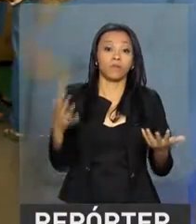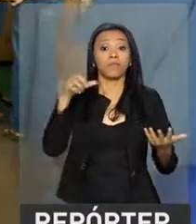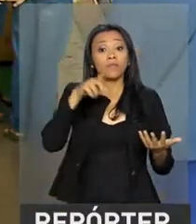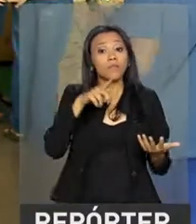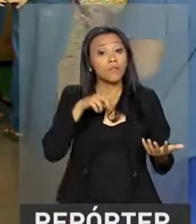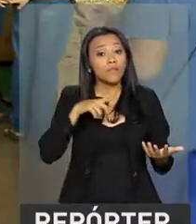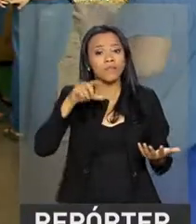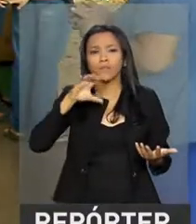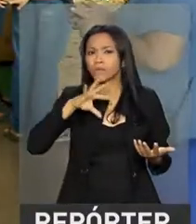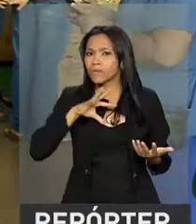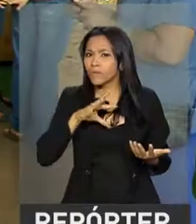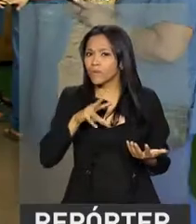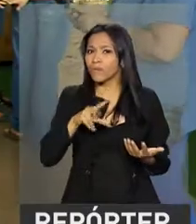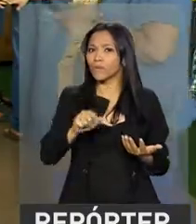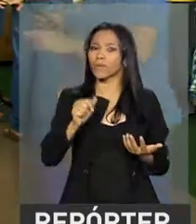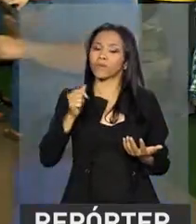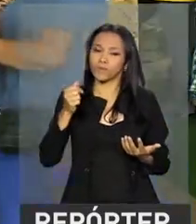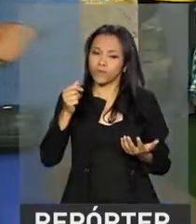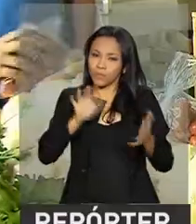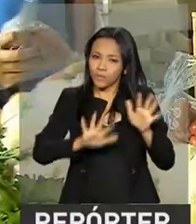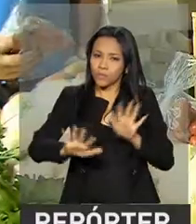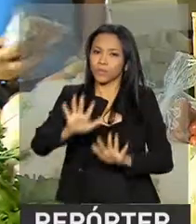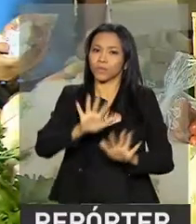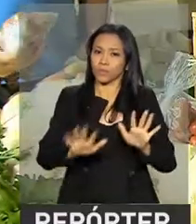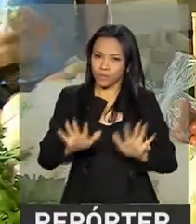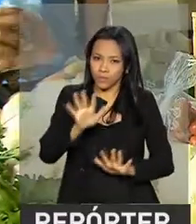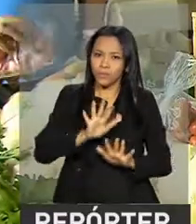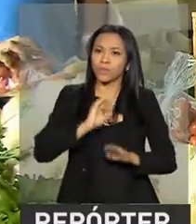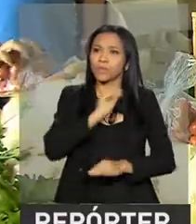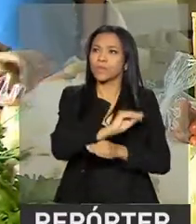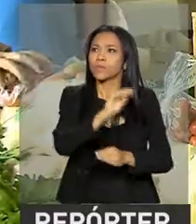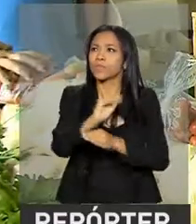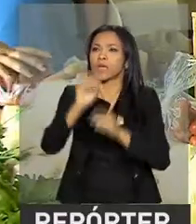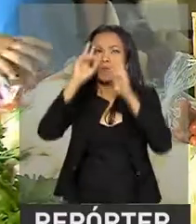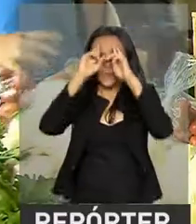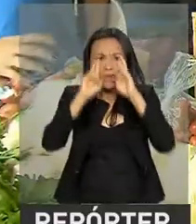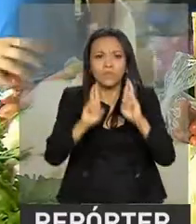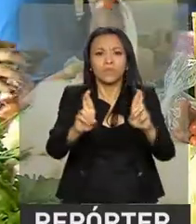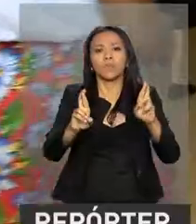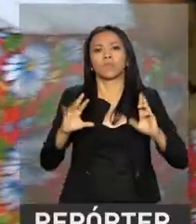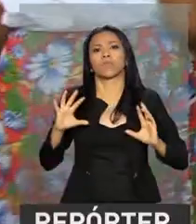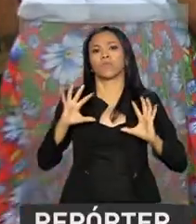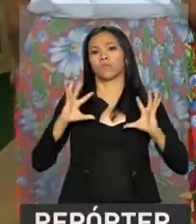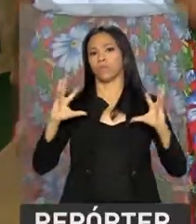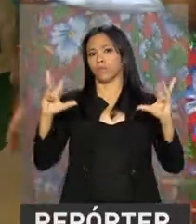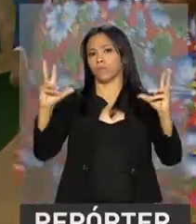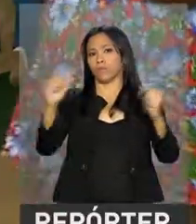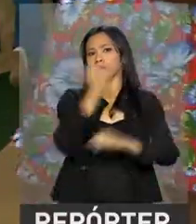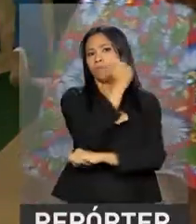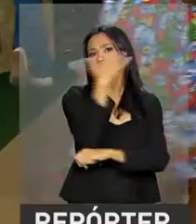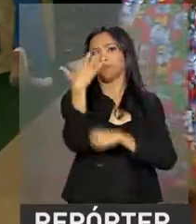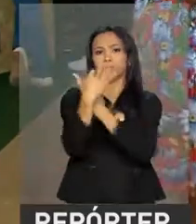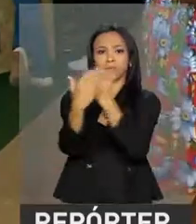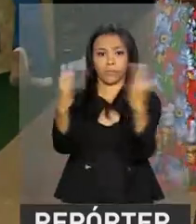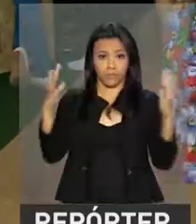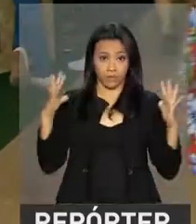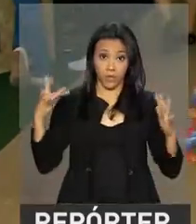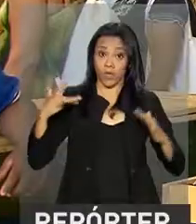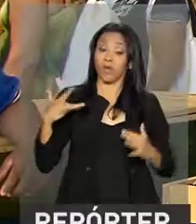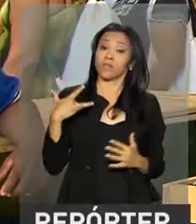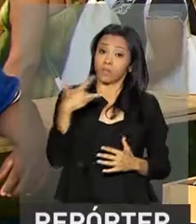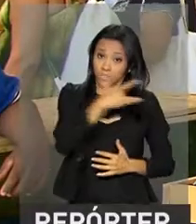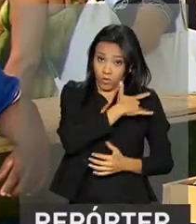os princípios de conservação e manejo da diversidade, de respeito ao meio ambiente, de respeito à saúde do trabalhador